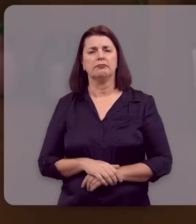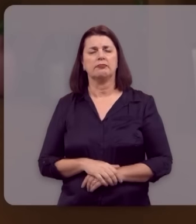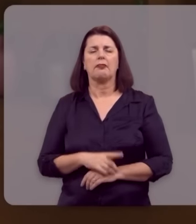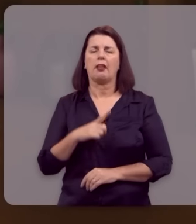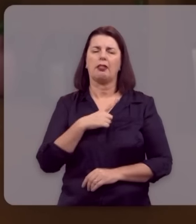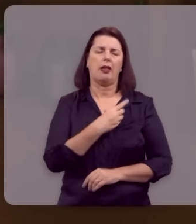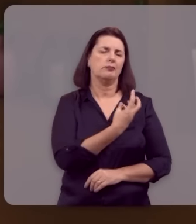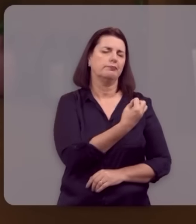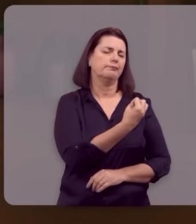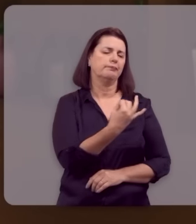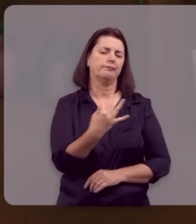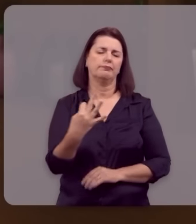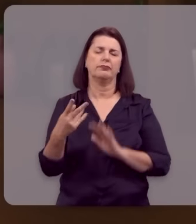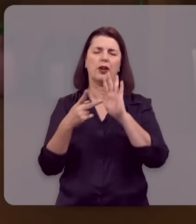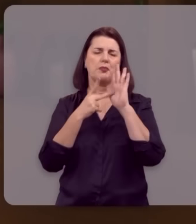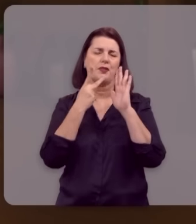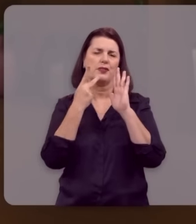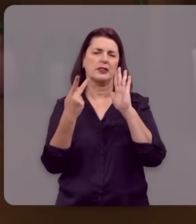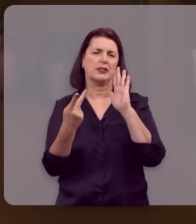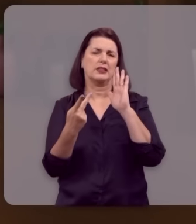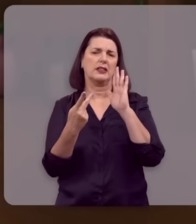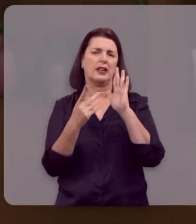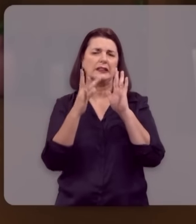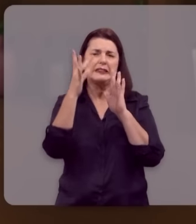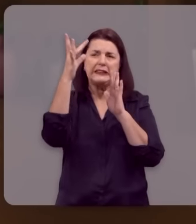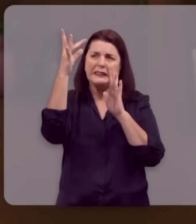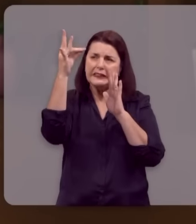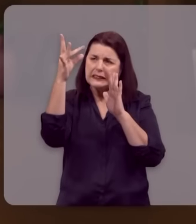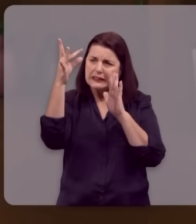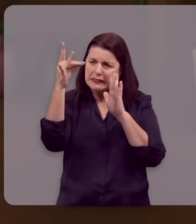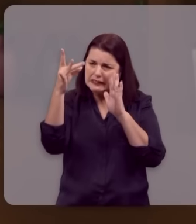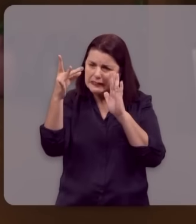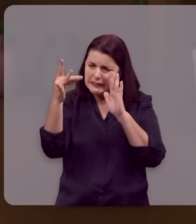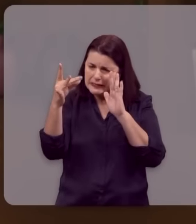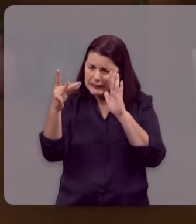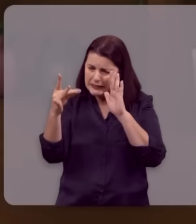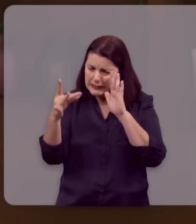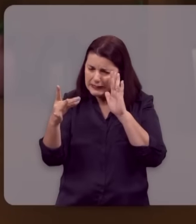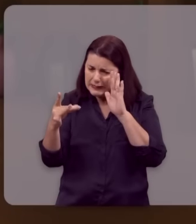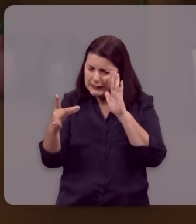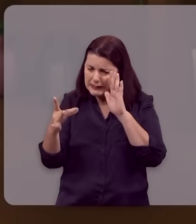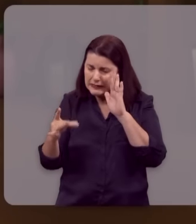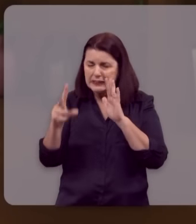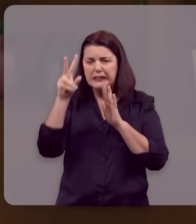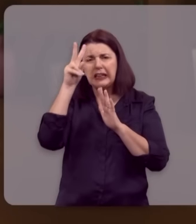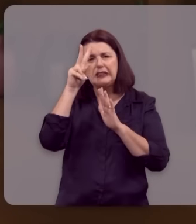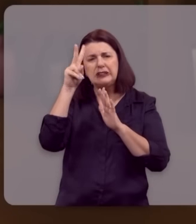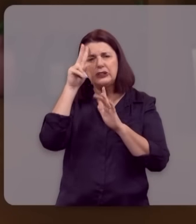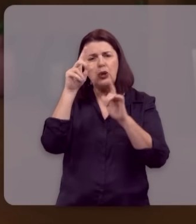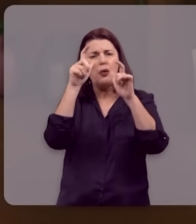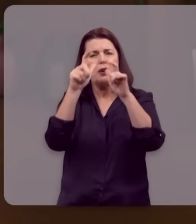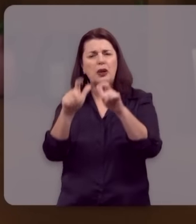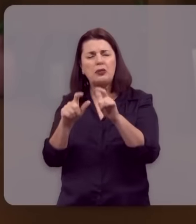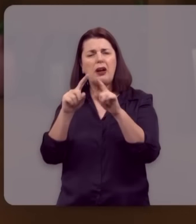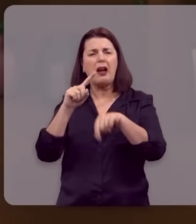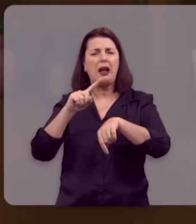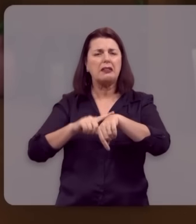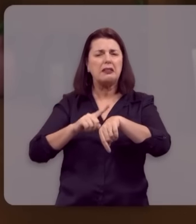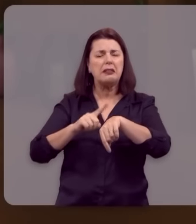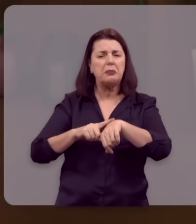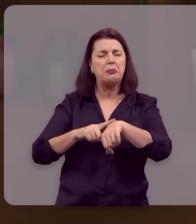Há muitas profecias de detalhes históricos, geográficos,